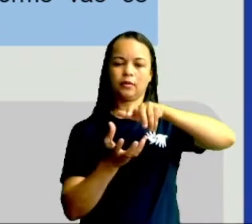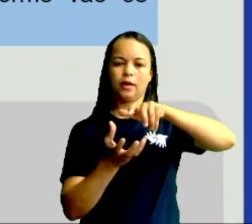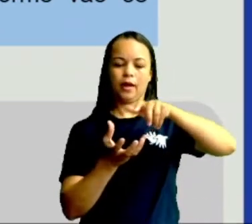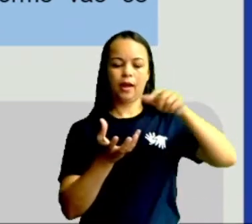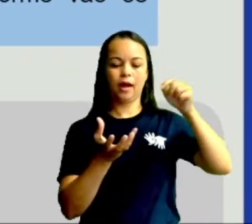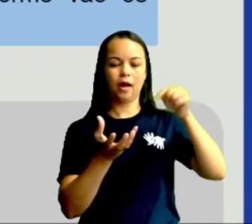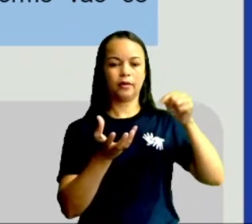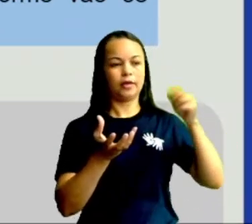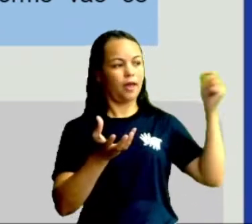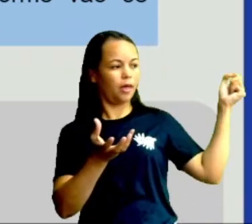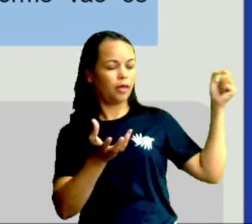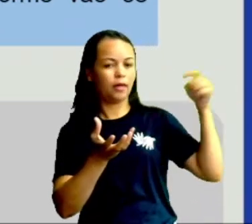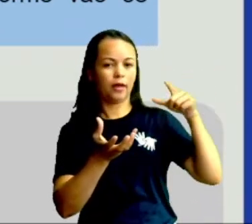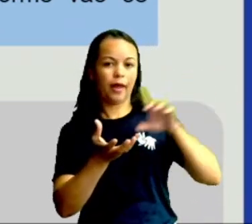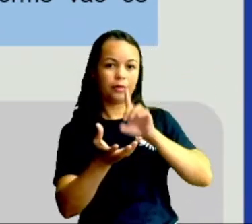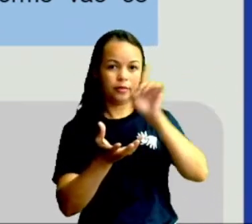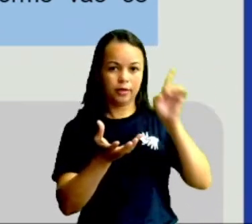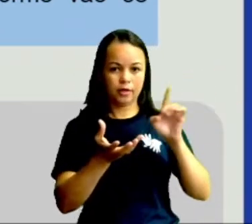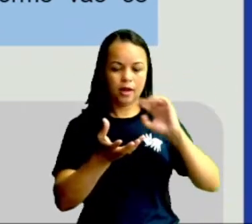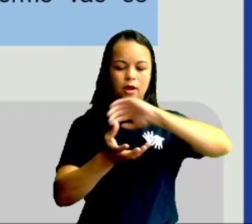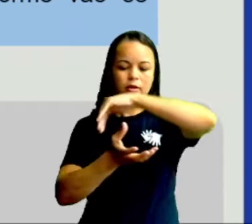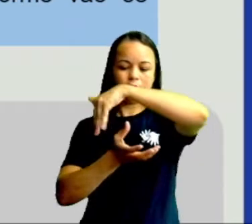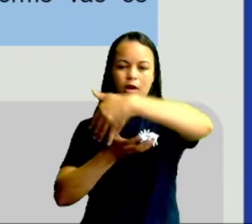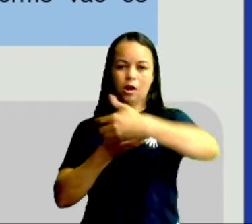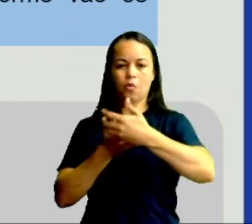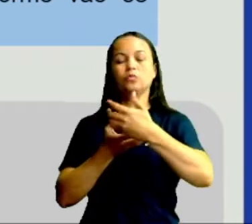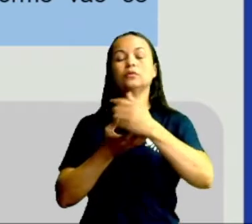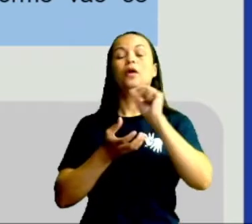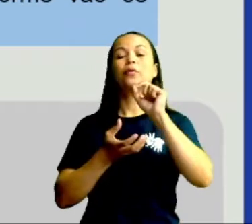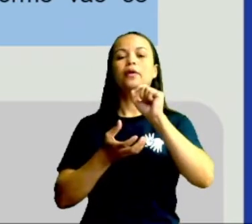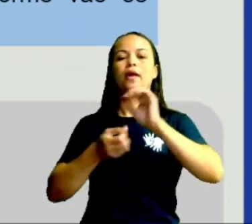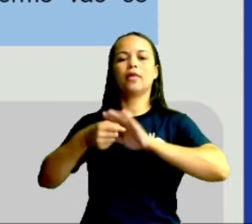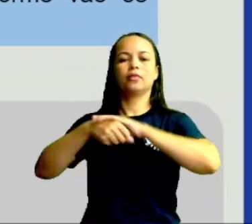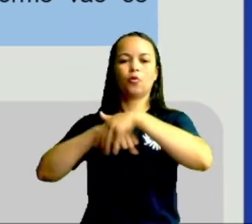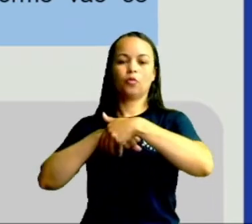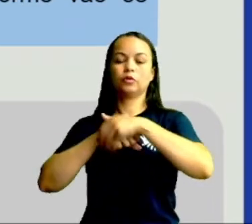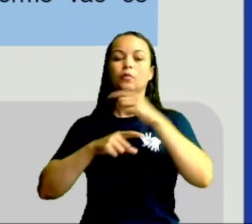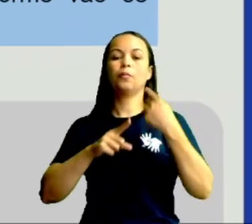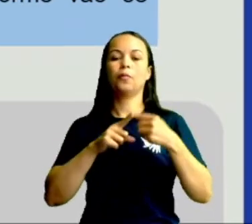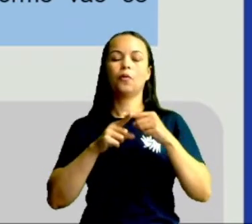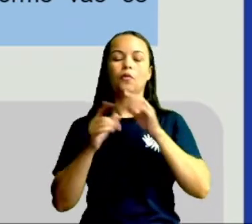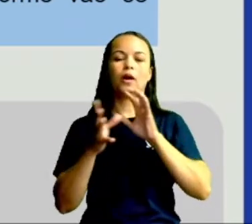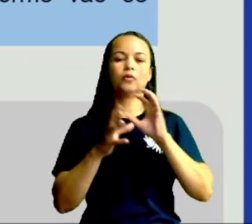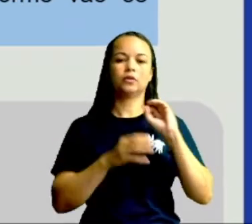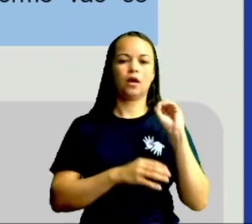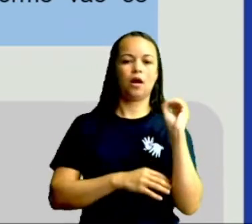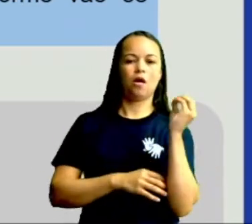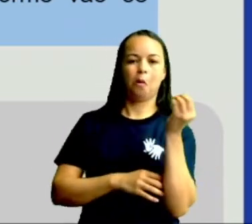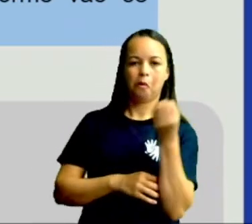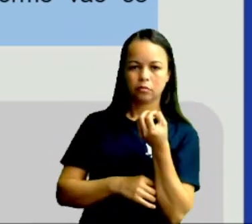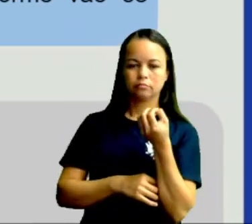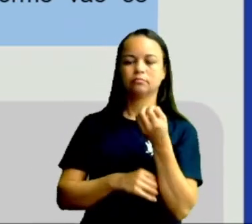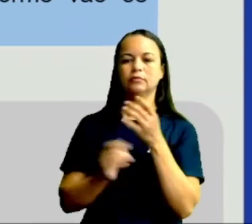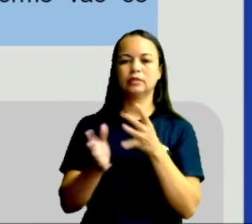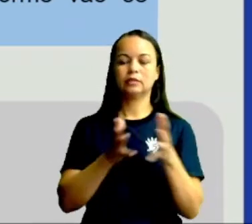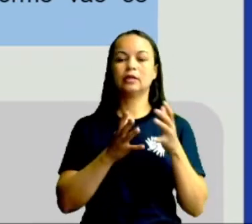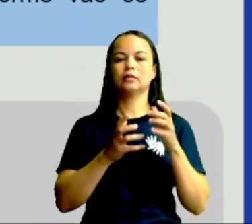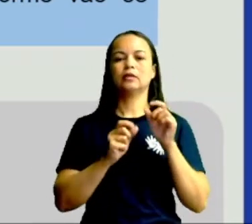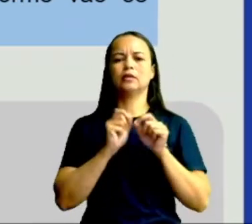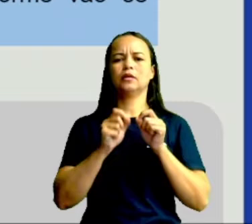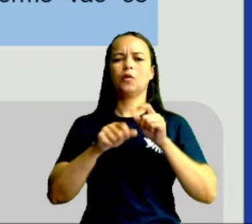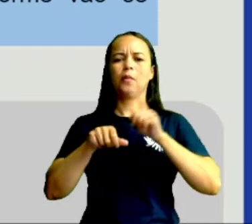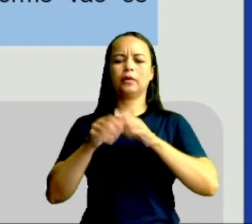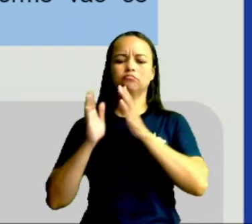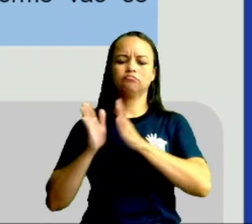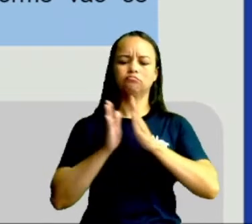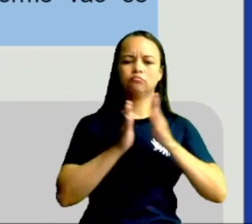é dia e na outra é noite, por conta da rotação. E por isso nós tivemos que criar uma forma padronizada de